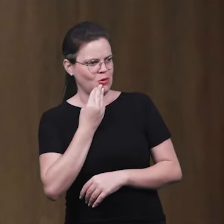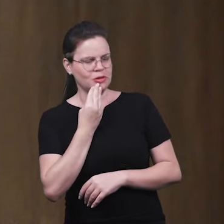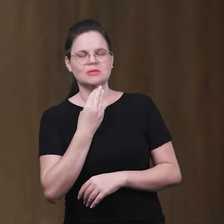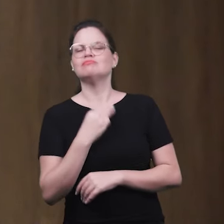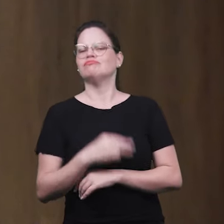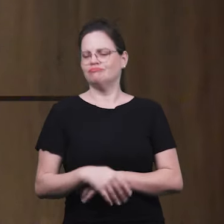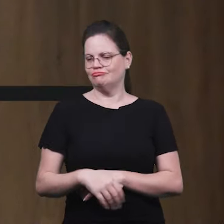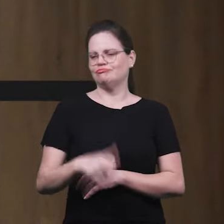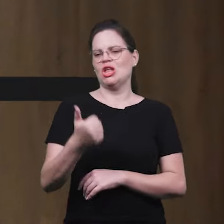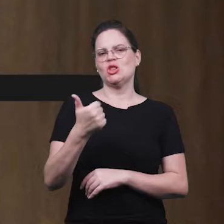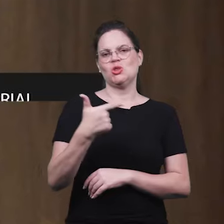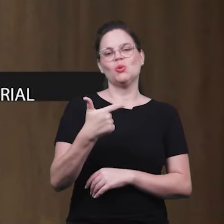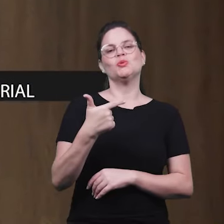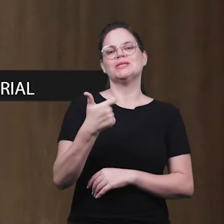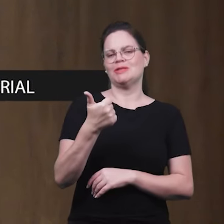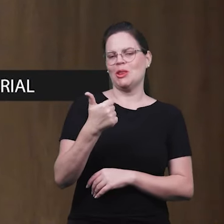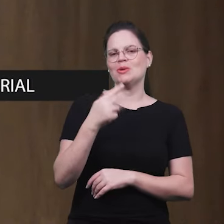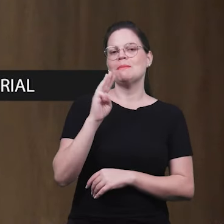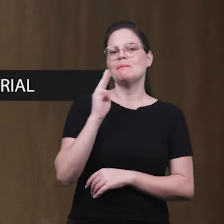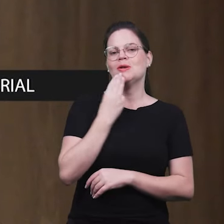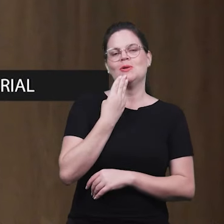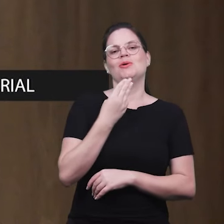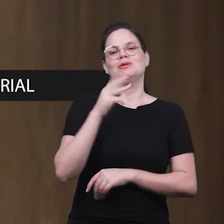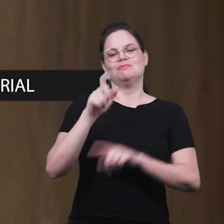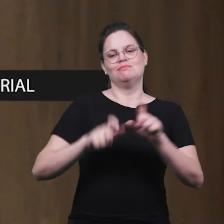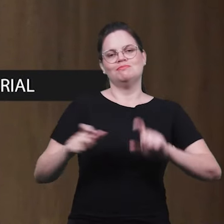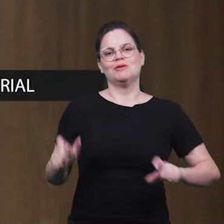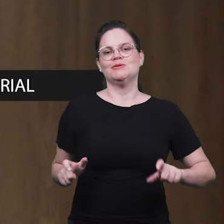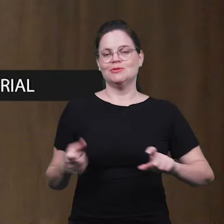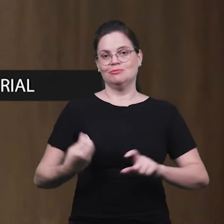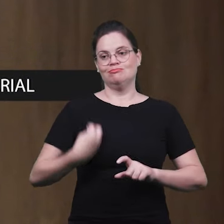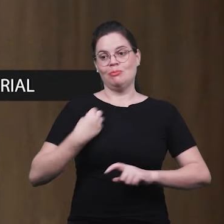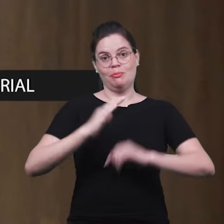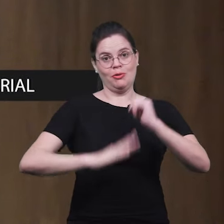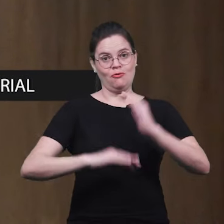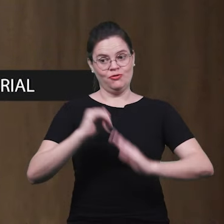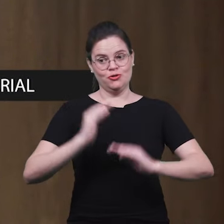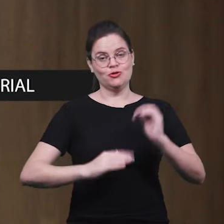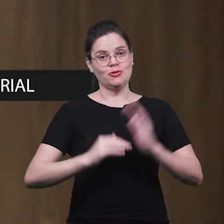hoje nós temos no Brasil 12 milhões de pessoas que tiram